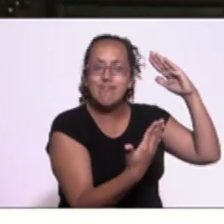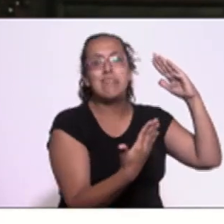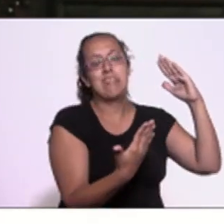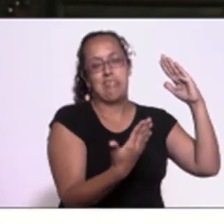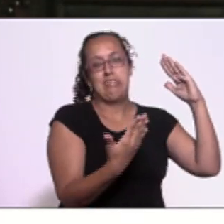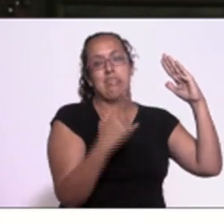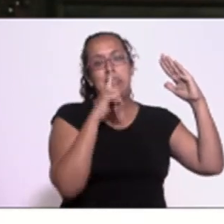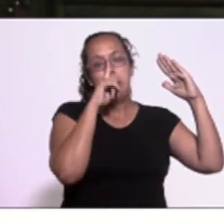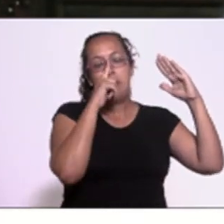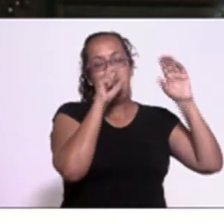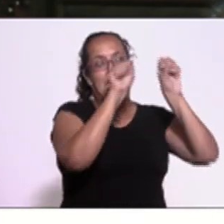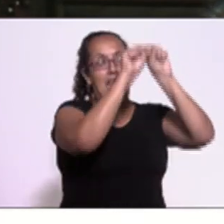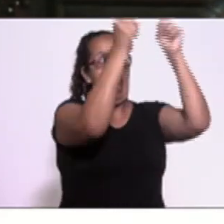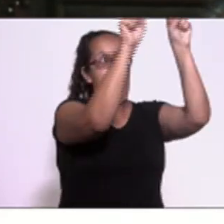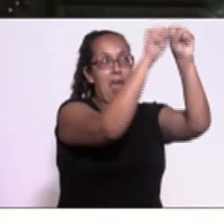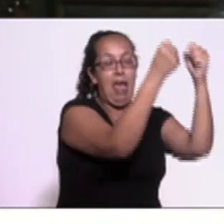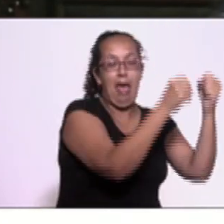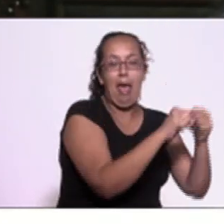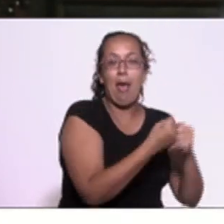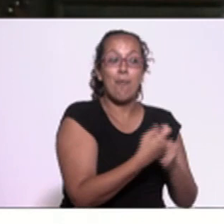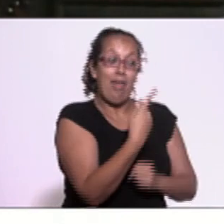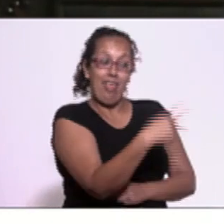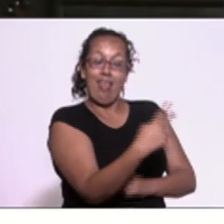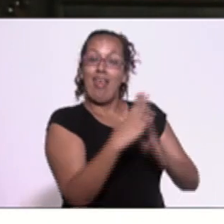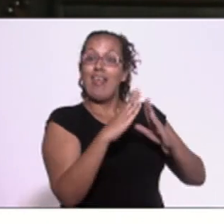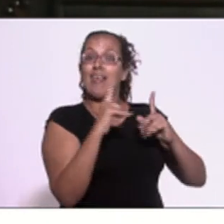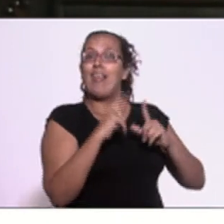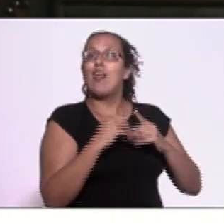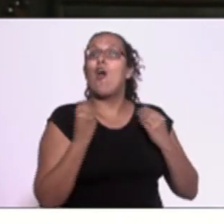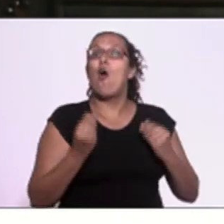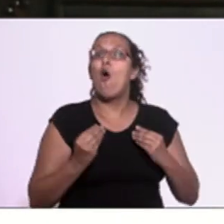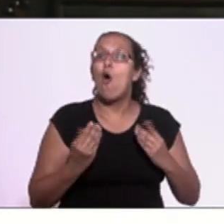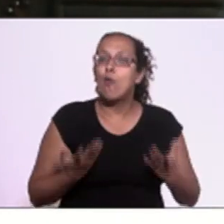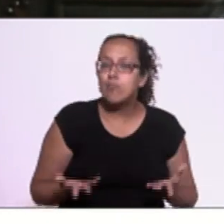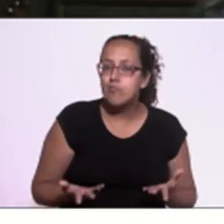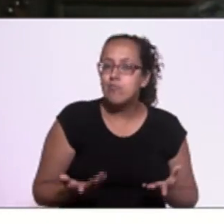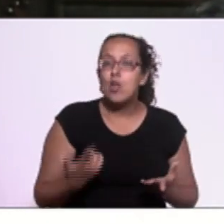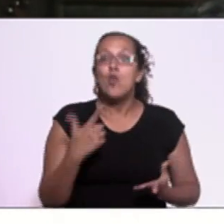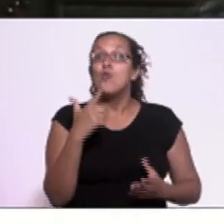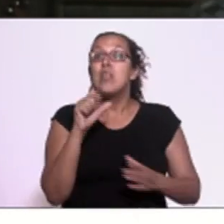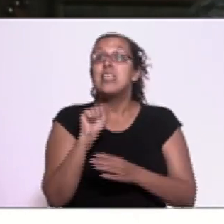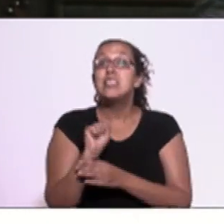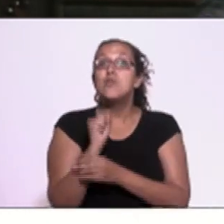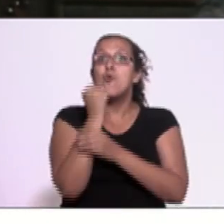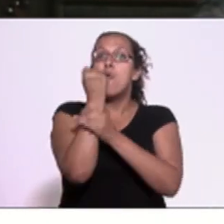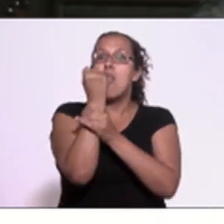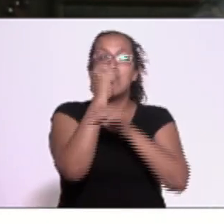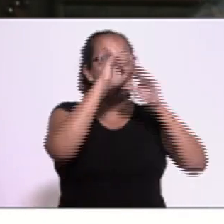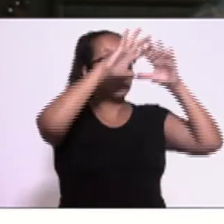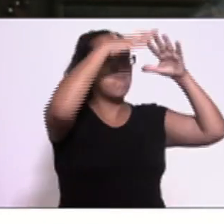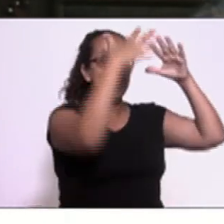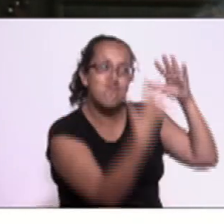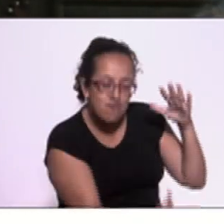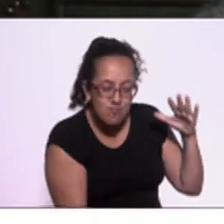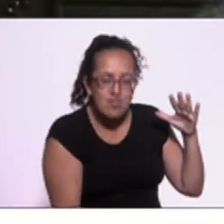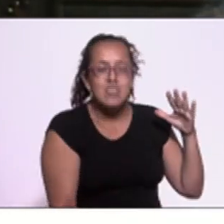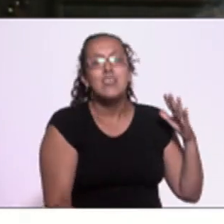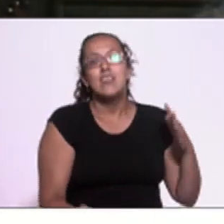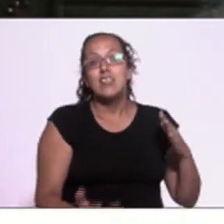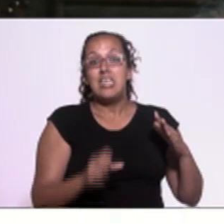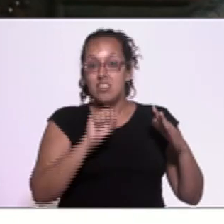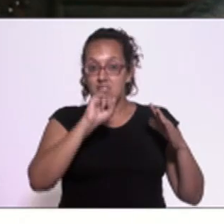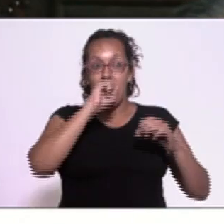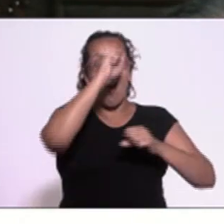causando muitos danos à preservação do patrimônio. A falta de segurança gerada pelo desastre deu margem a que no